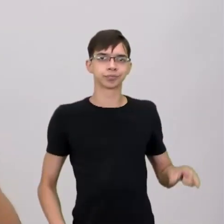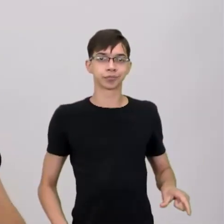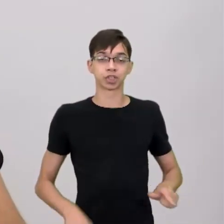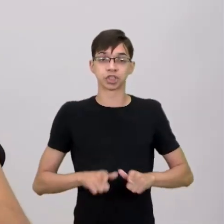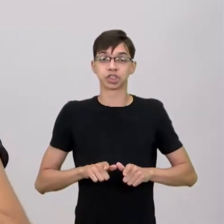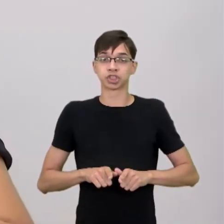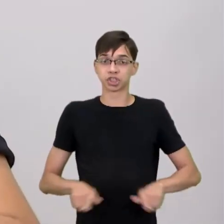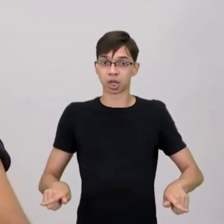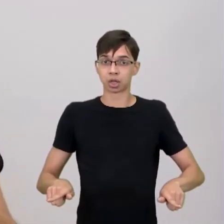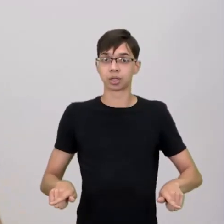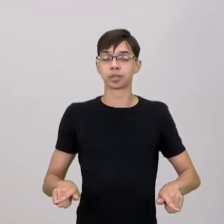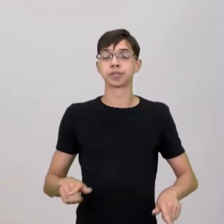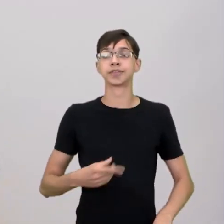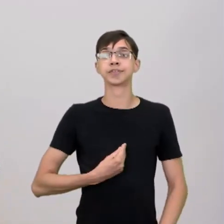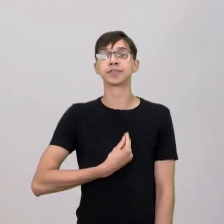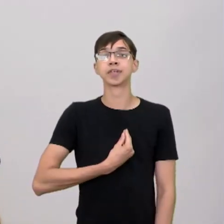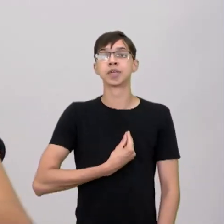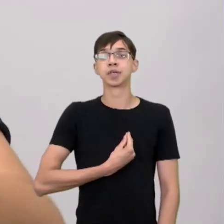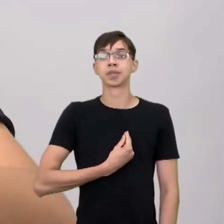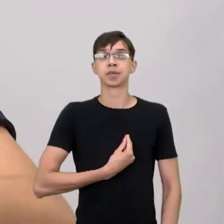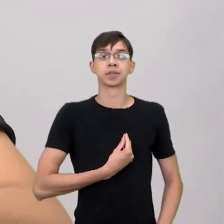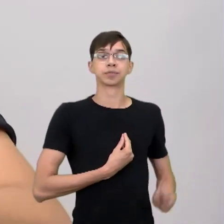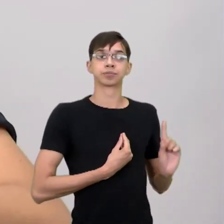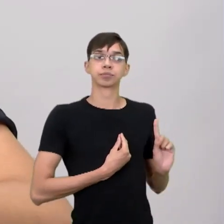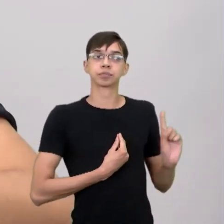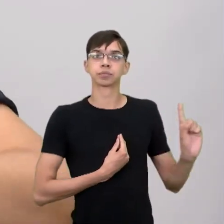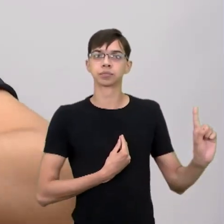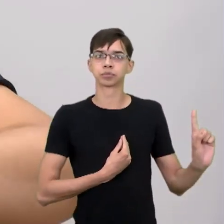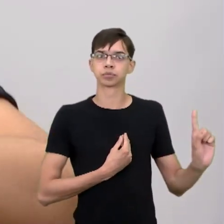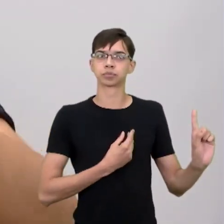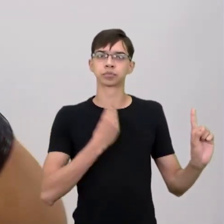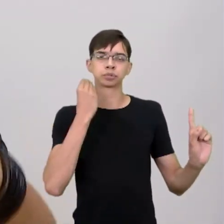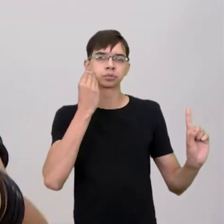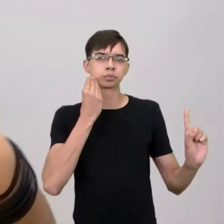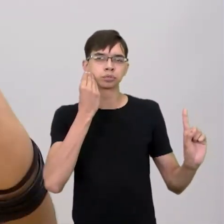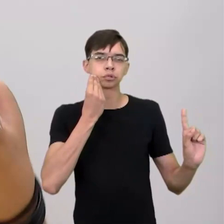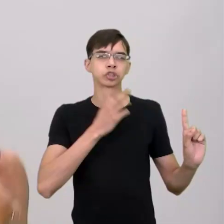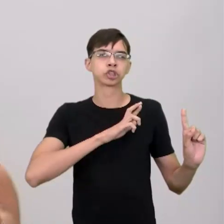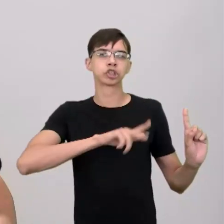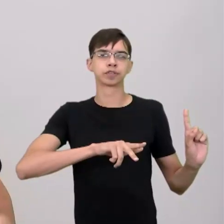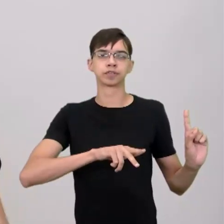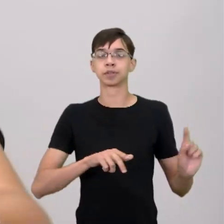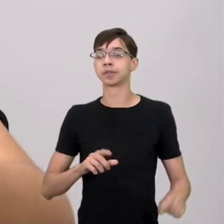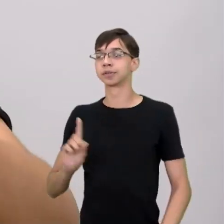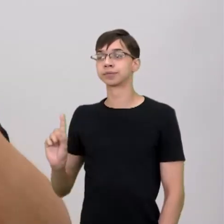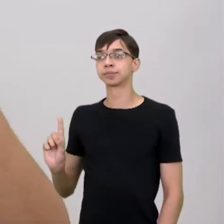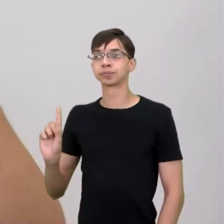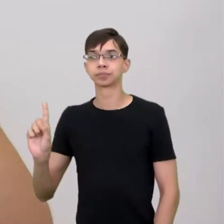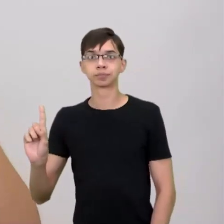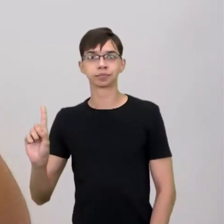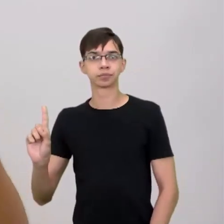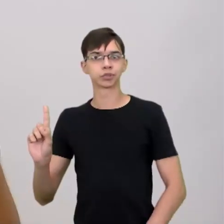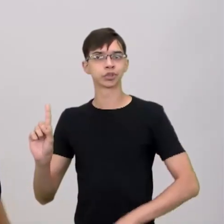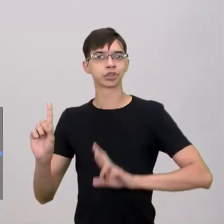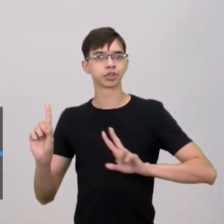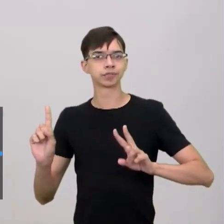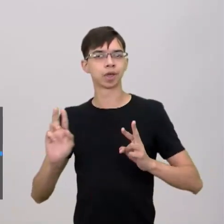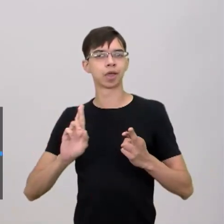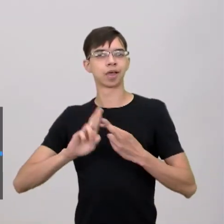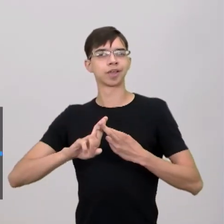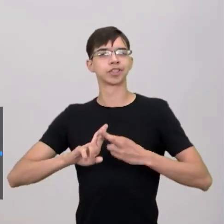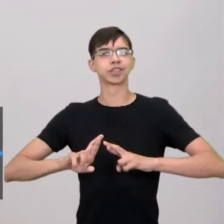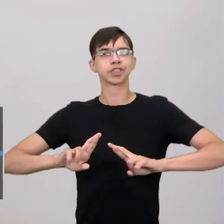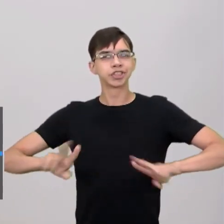de uma maneira diferente do irmão dele, ele vai ter relações diferentes e ele vai olhar para o